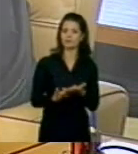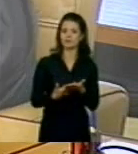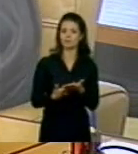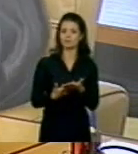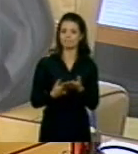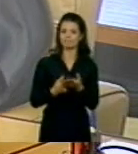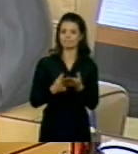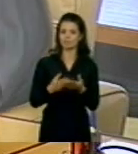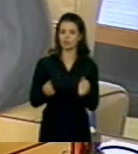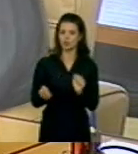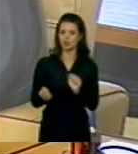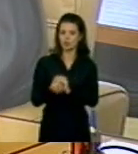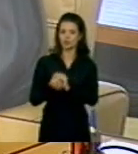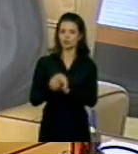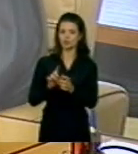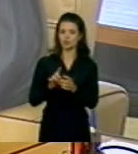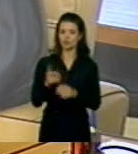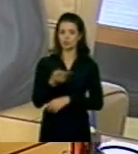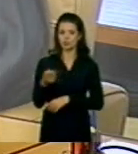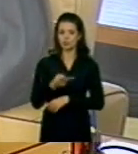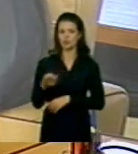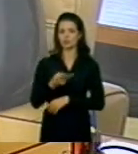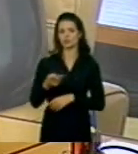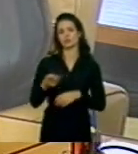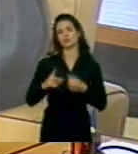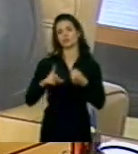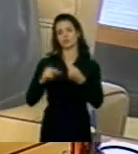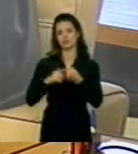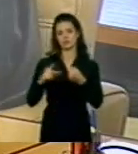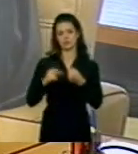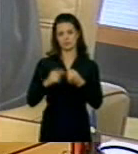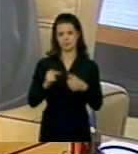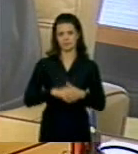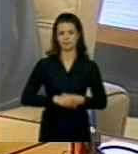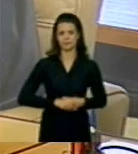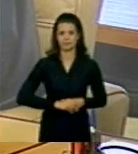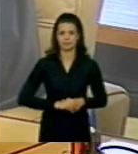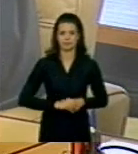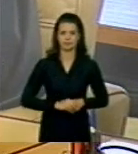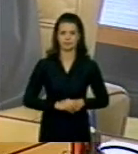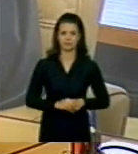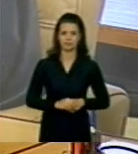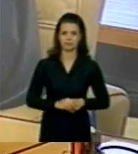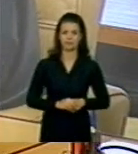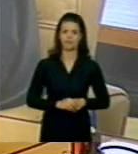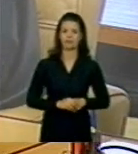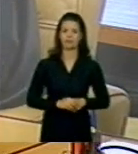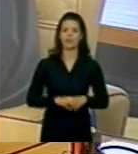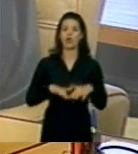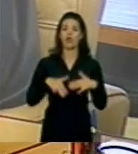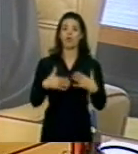e conjunta dos dois dispositivos referidos. São sumariamente os seguintes